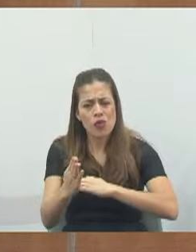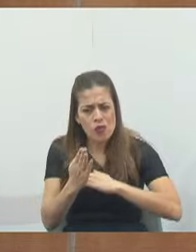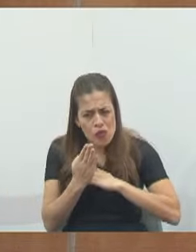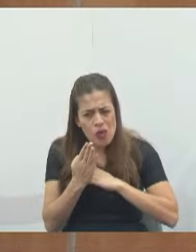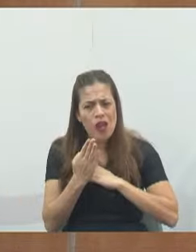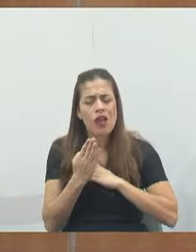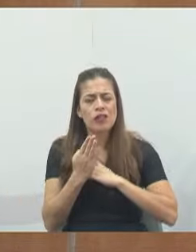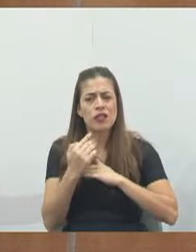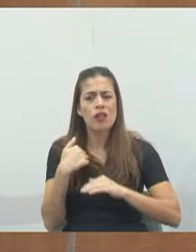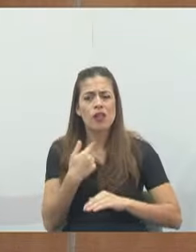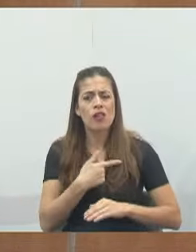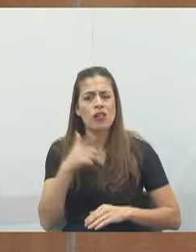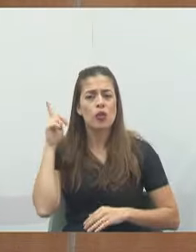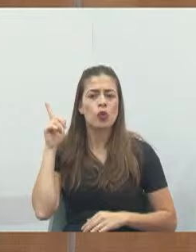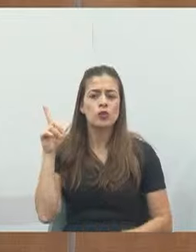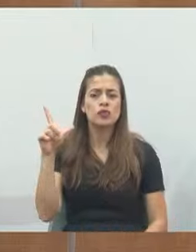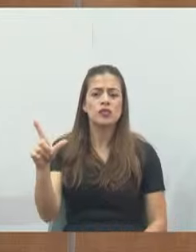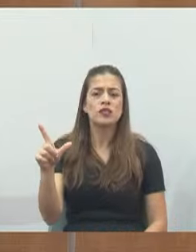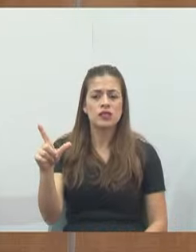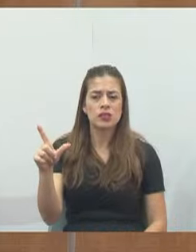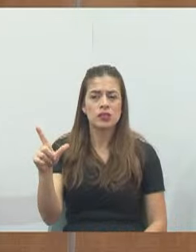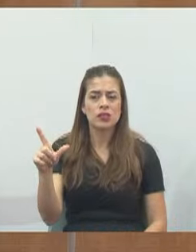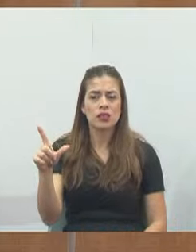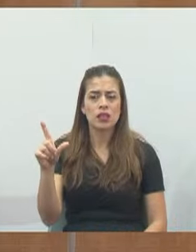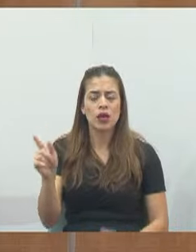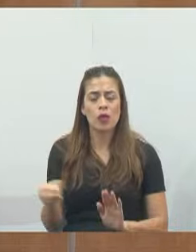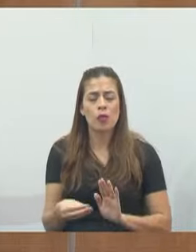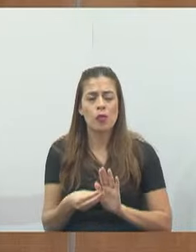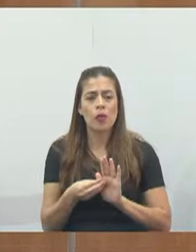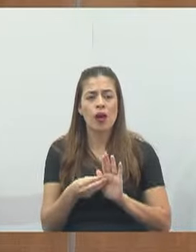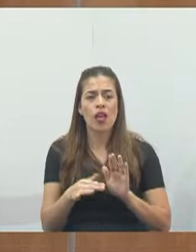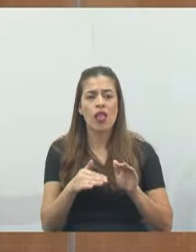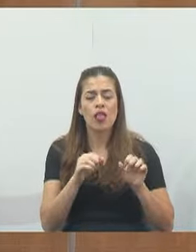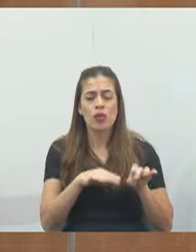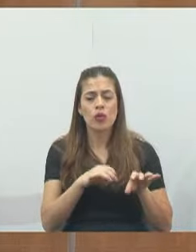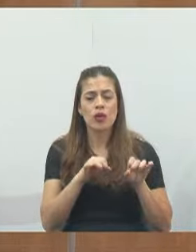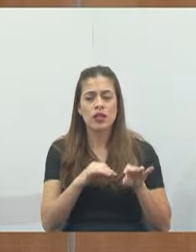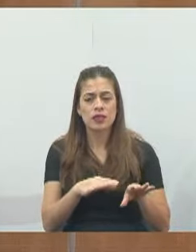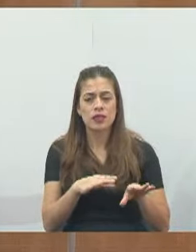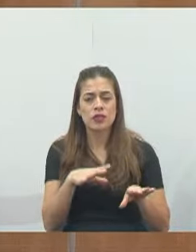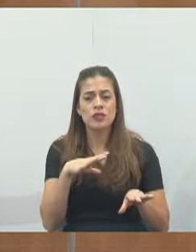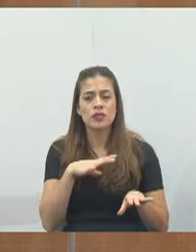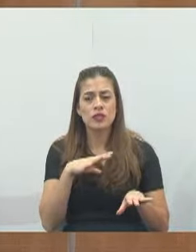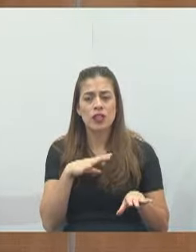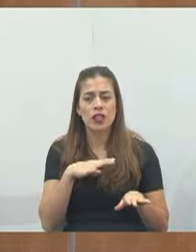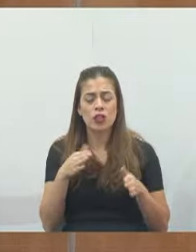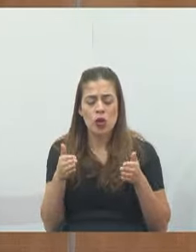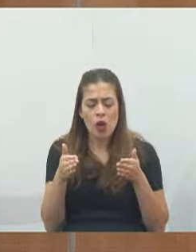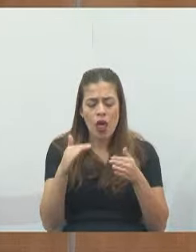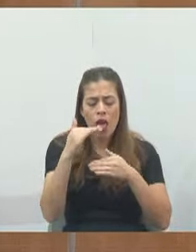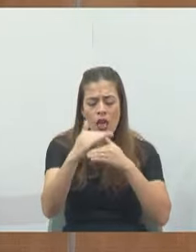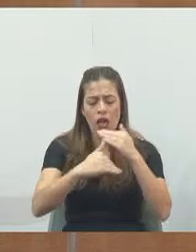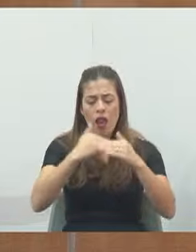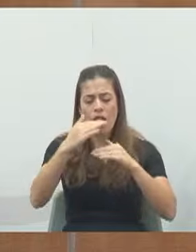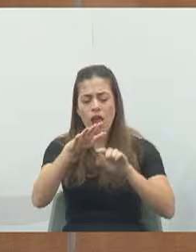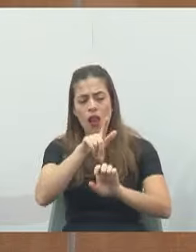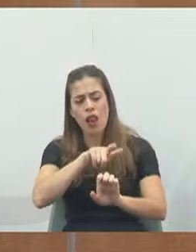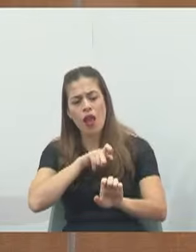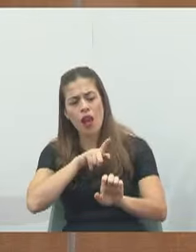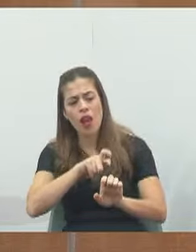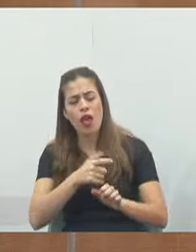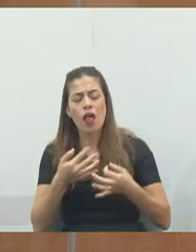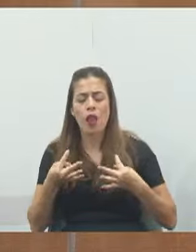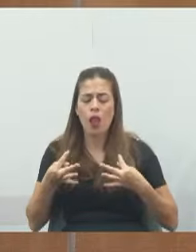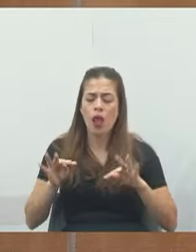muito a gente para que a gente consiga colocar a educação da nossa cidade no sentido do desenvolvimento, do empreendedorismo,